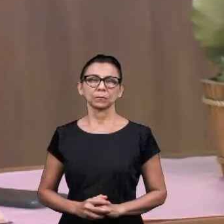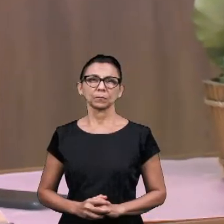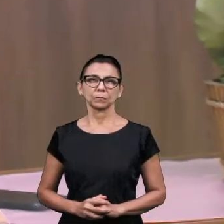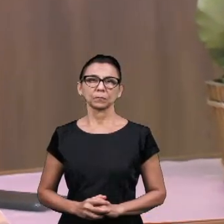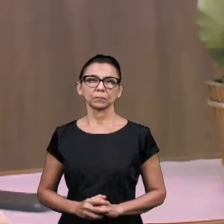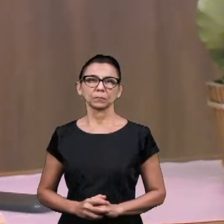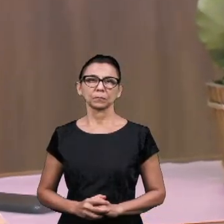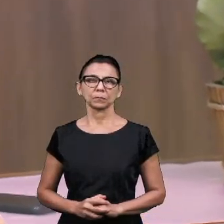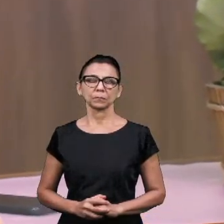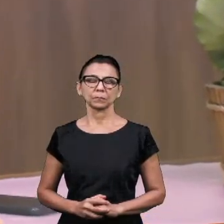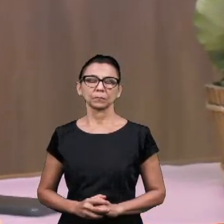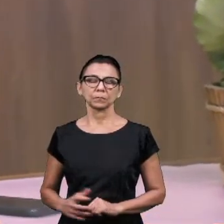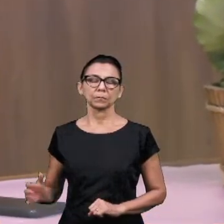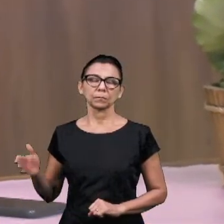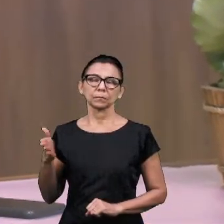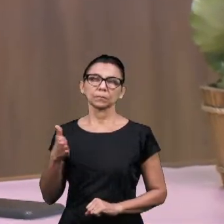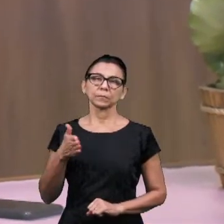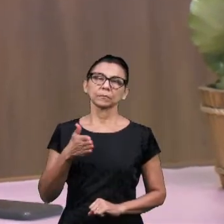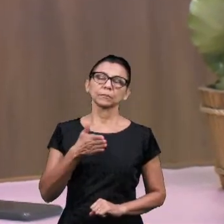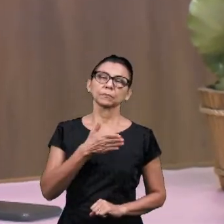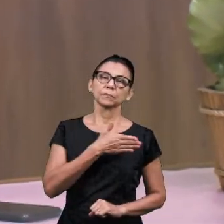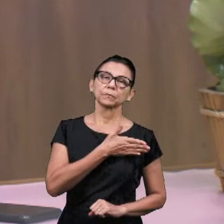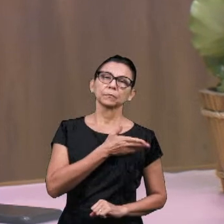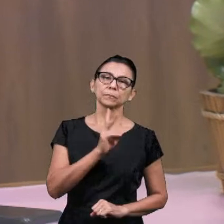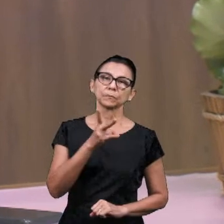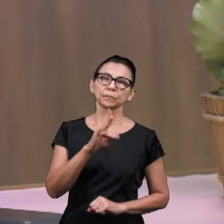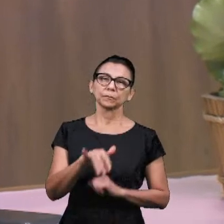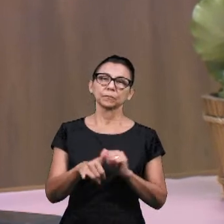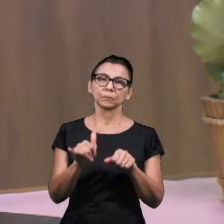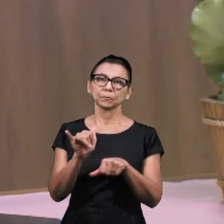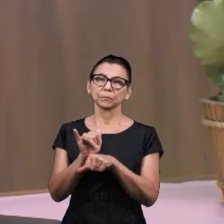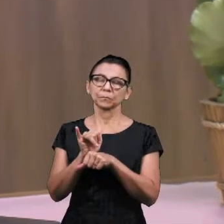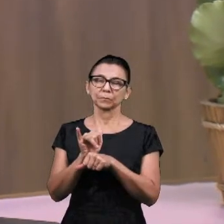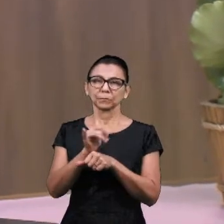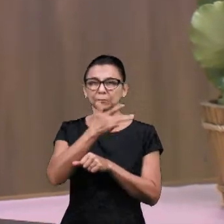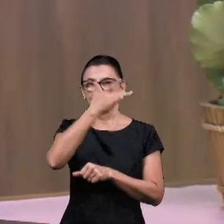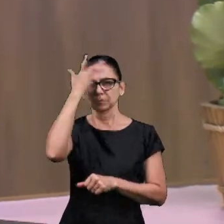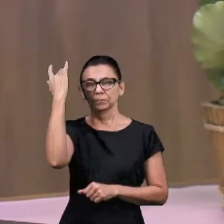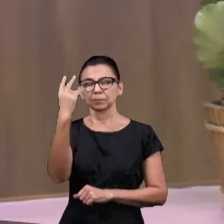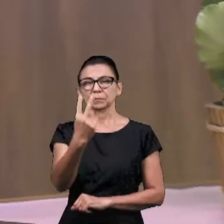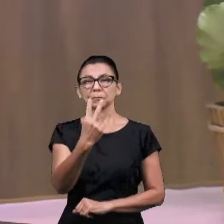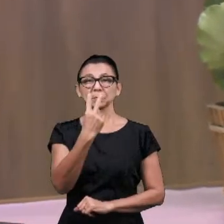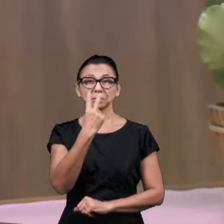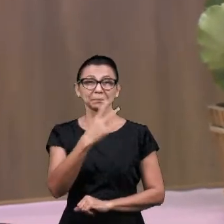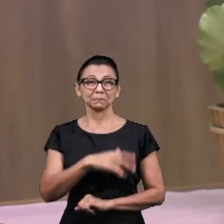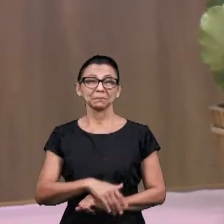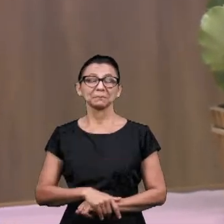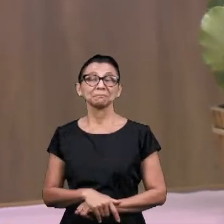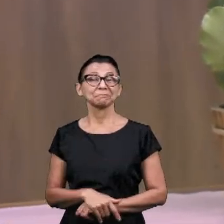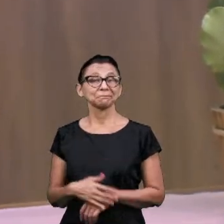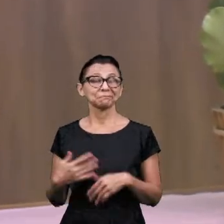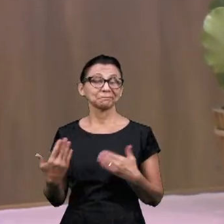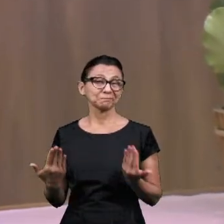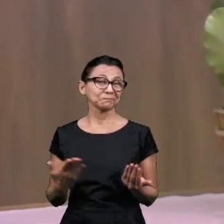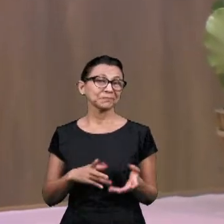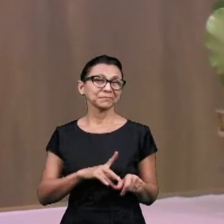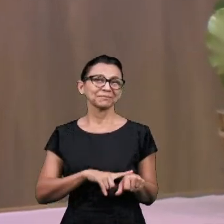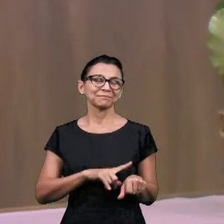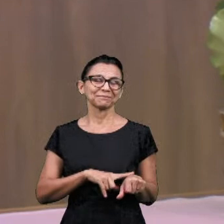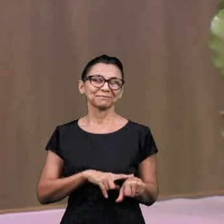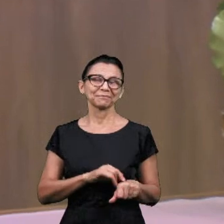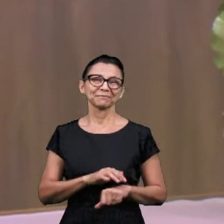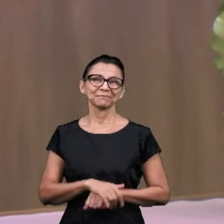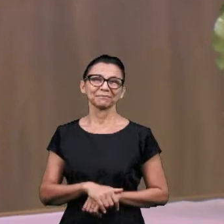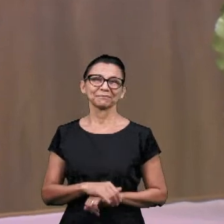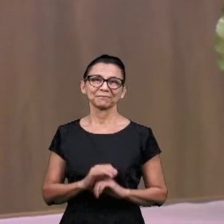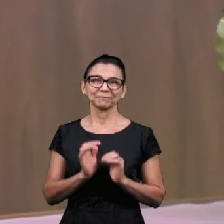Agora a gente continua com os irmãos que estão no YouTube, que estão participando no YouTube, e agora chegou aquela hora para o trabalho com